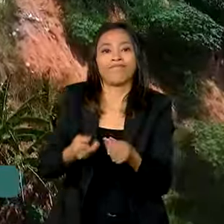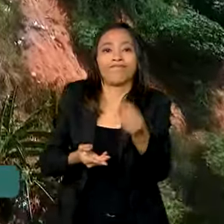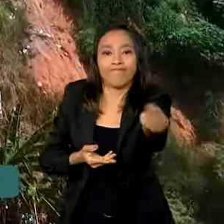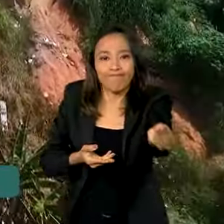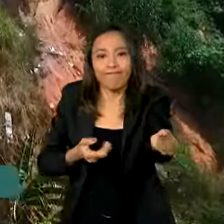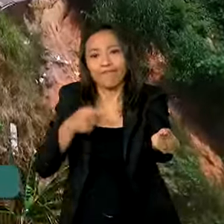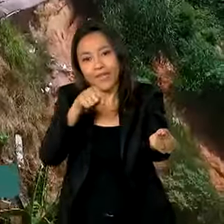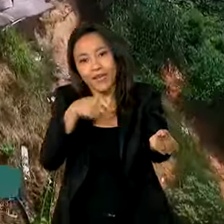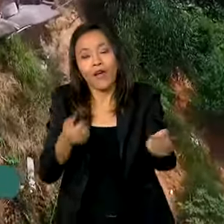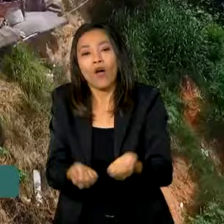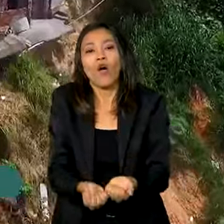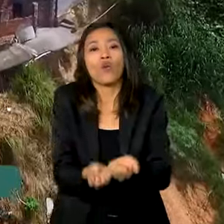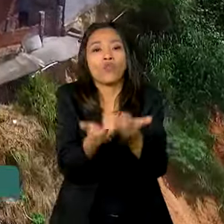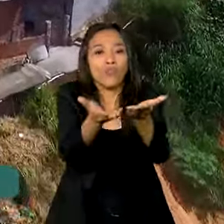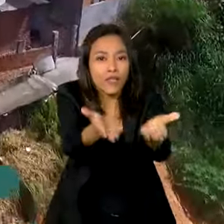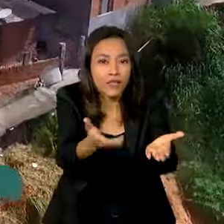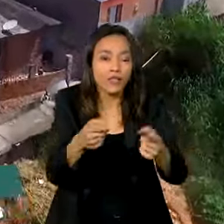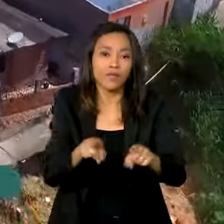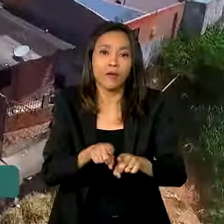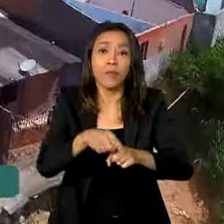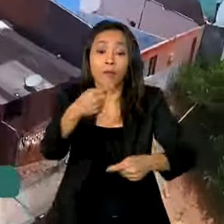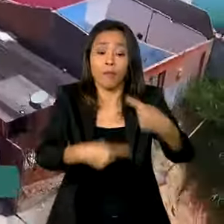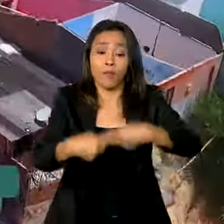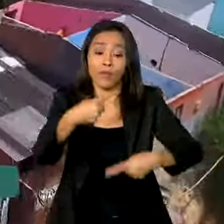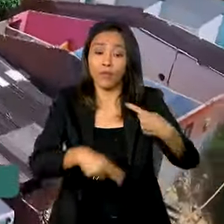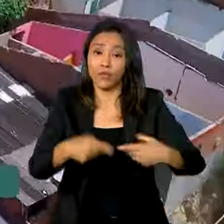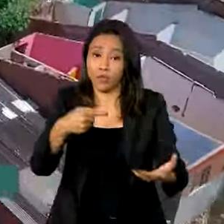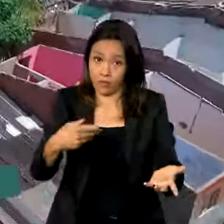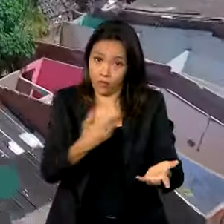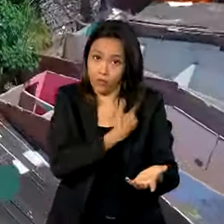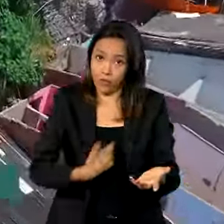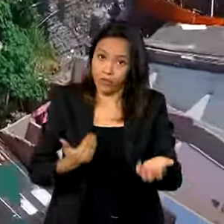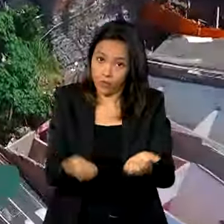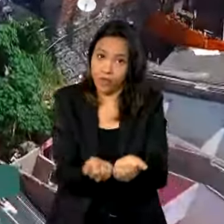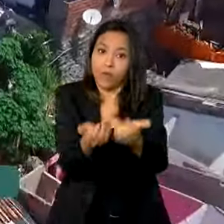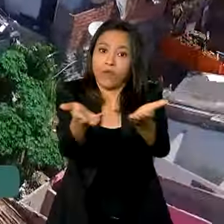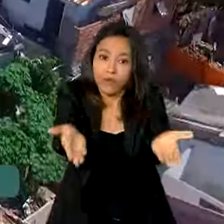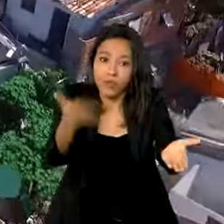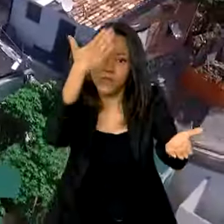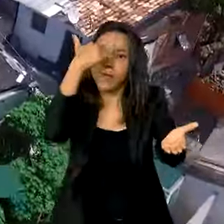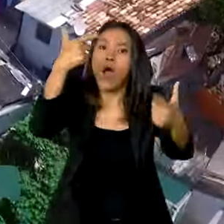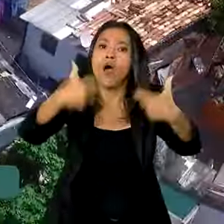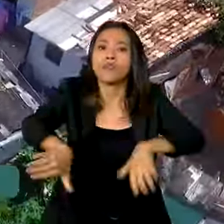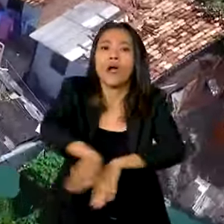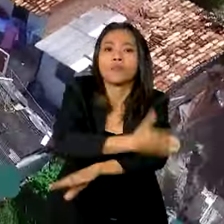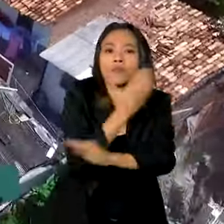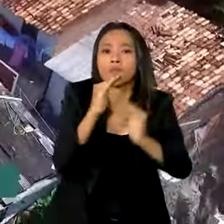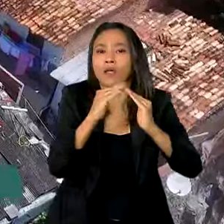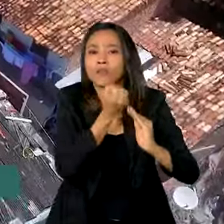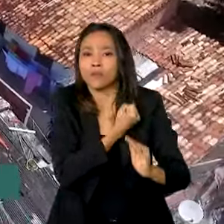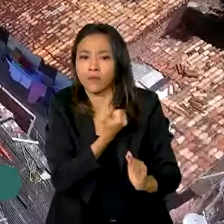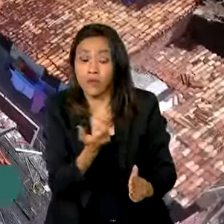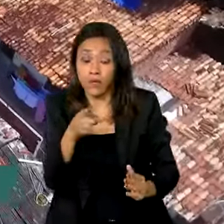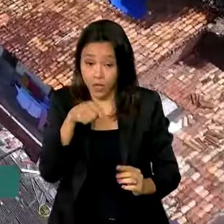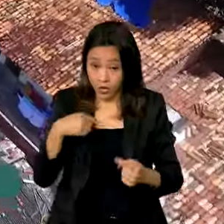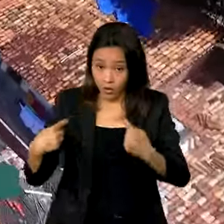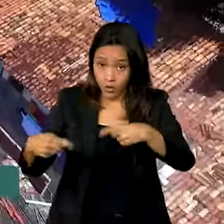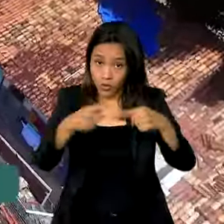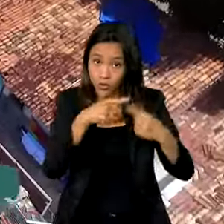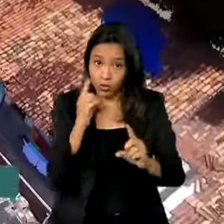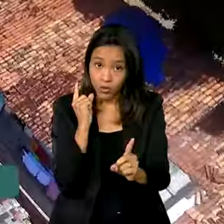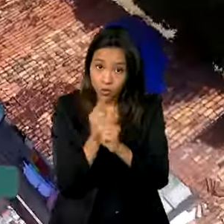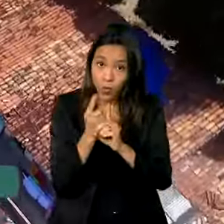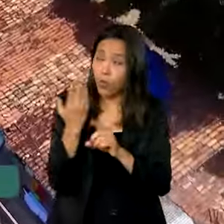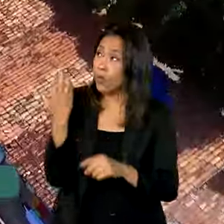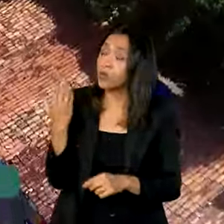acesso a serviços e políticas públicas. Uma das iniciativas que está sendo discutida neste encontro é o